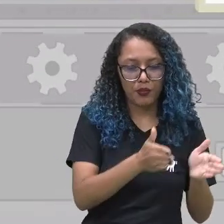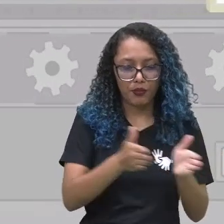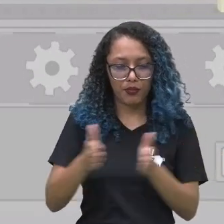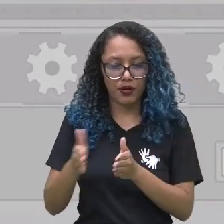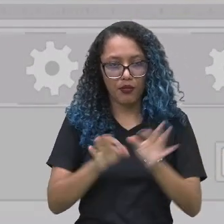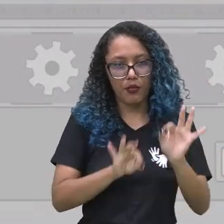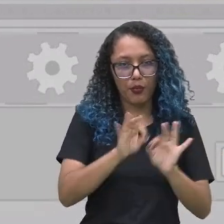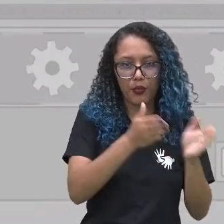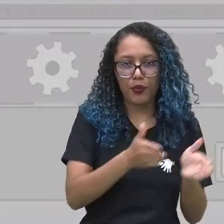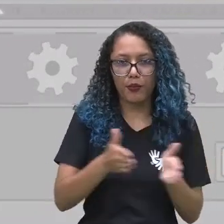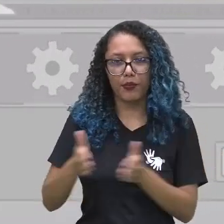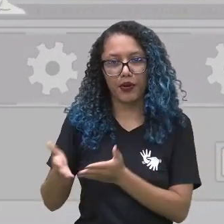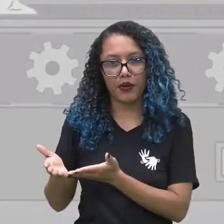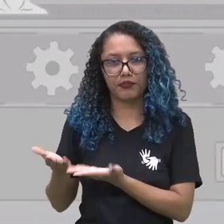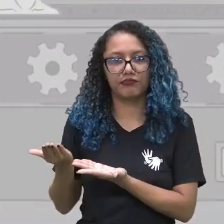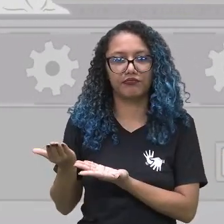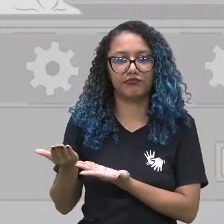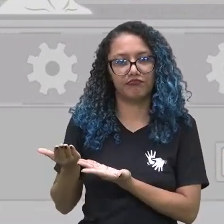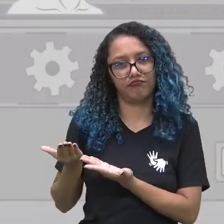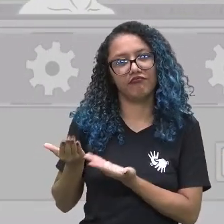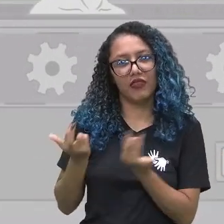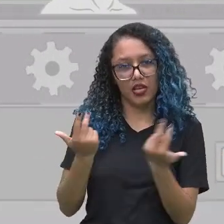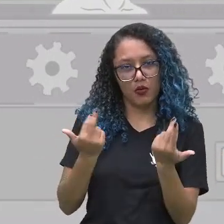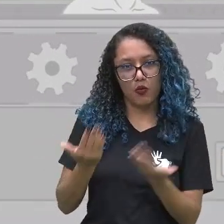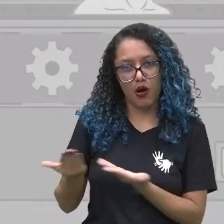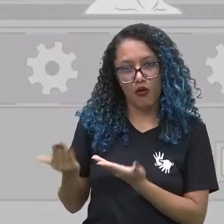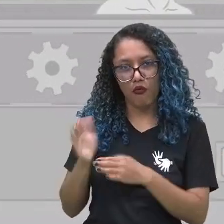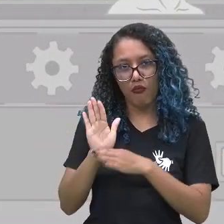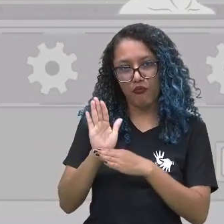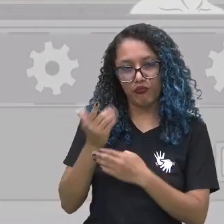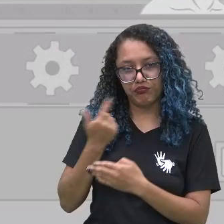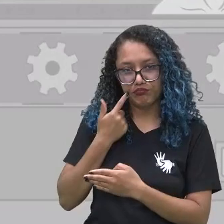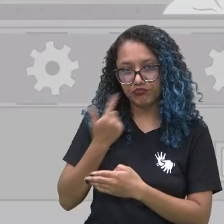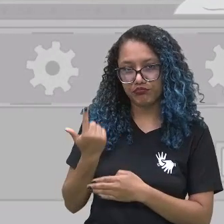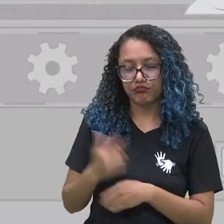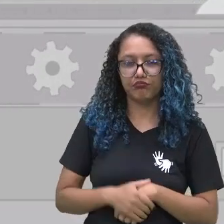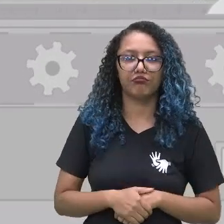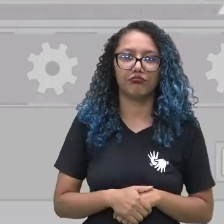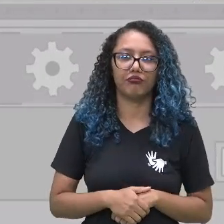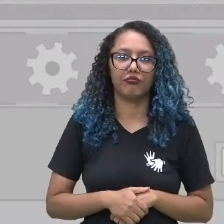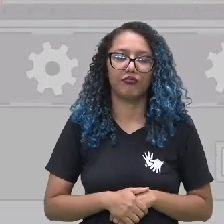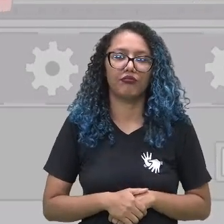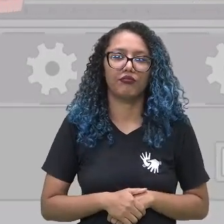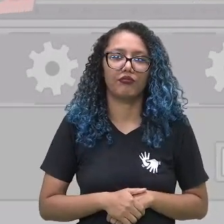nesse nosso vídeo. Então, a marca, né,